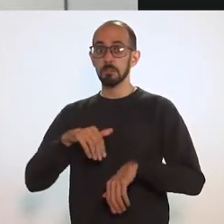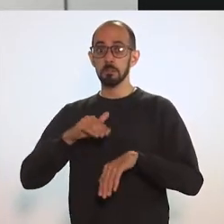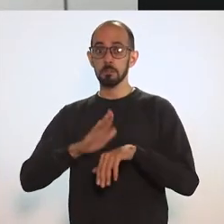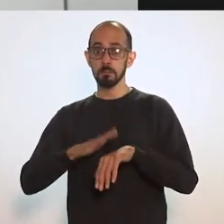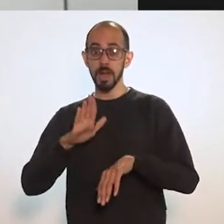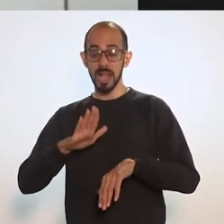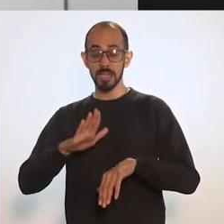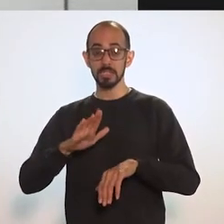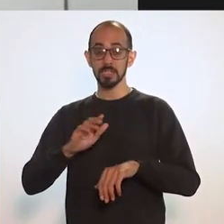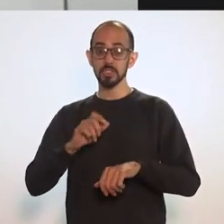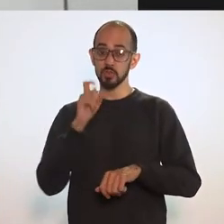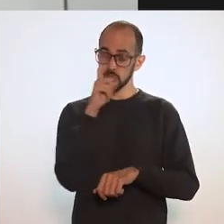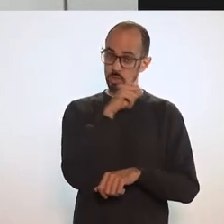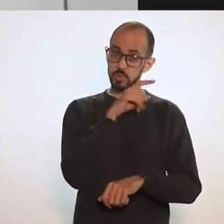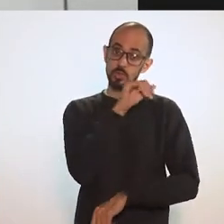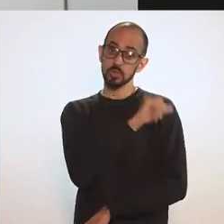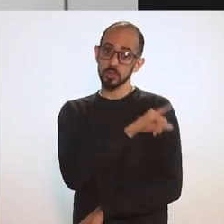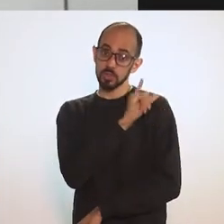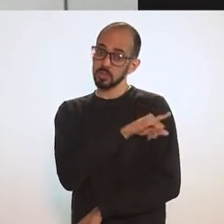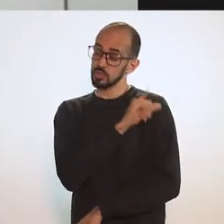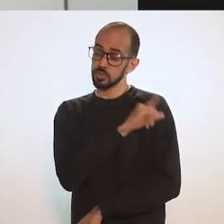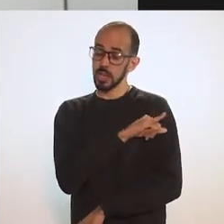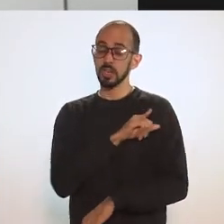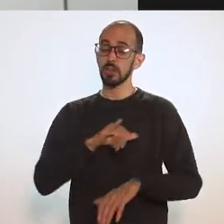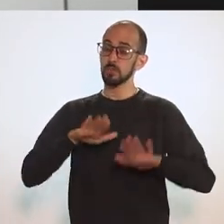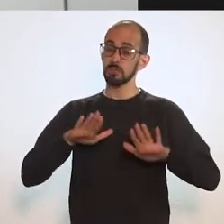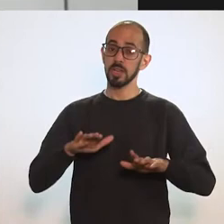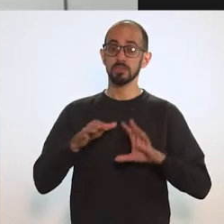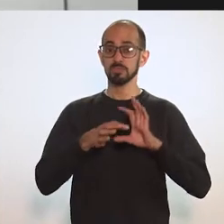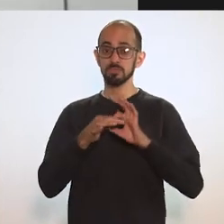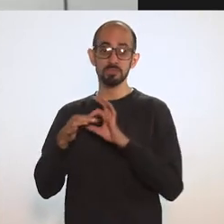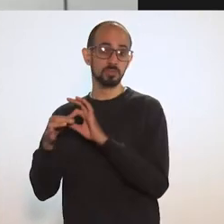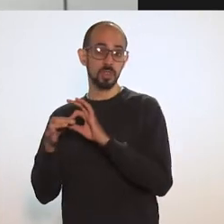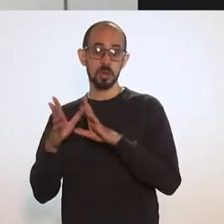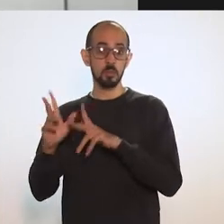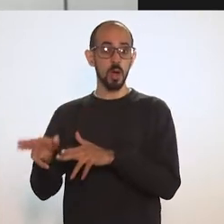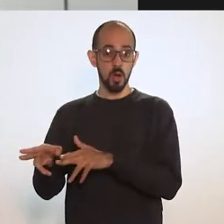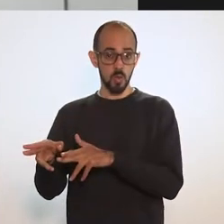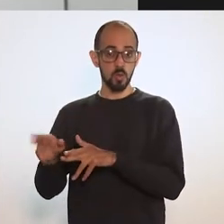de Janeiro, mesmo no cenário de crise que a gente enfrenta. Na verdade, eu entendo que